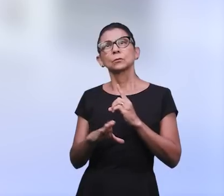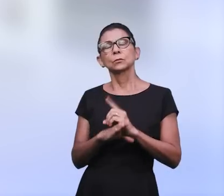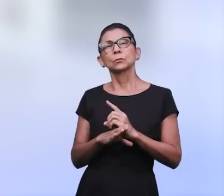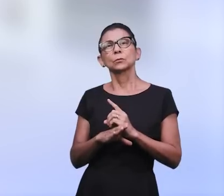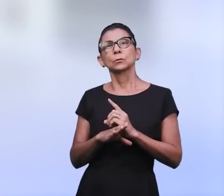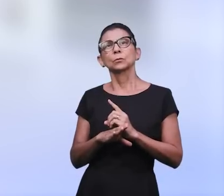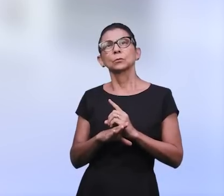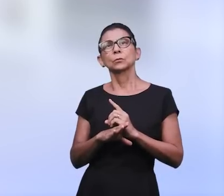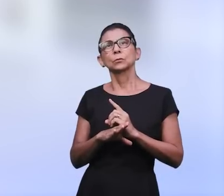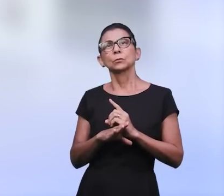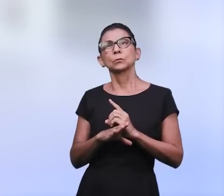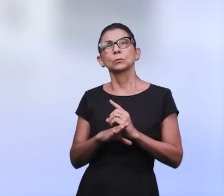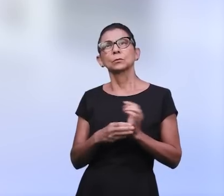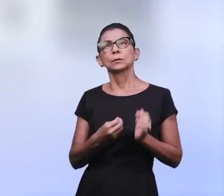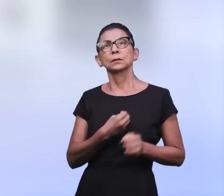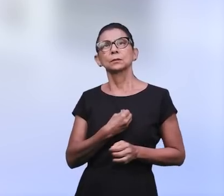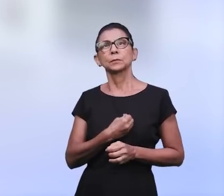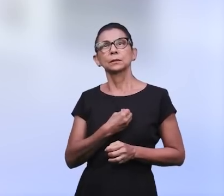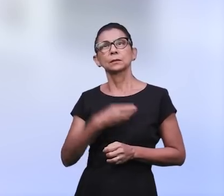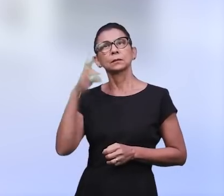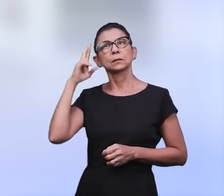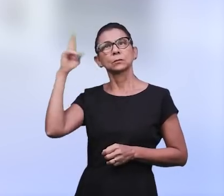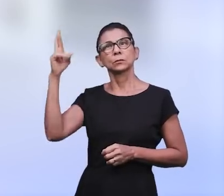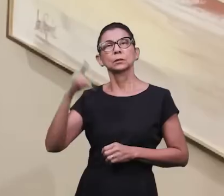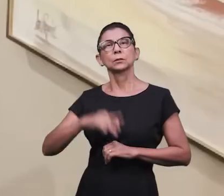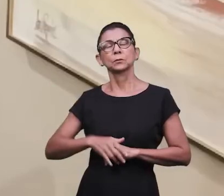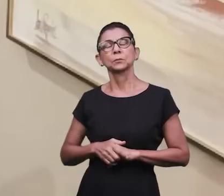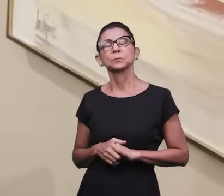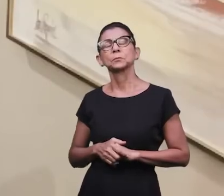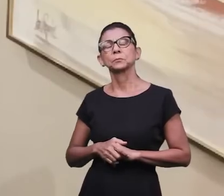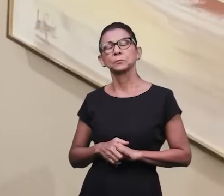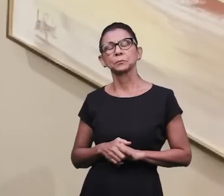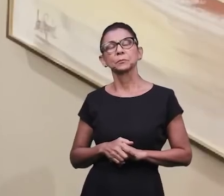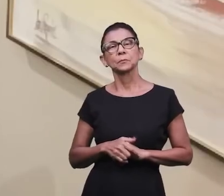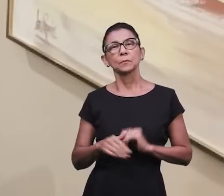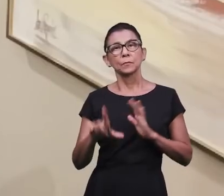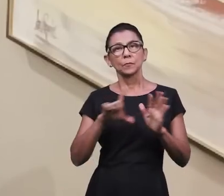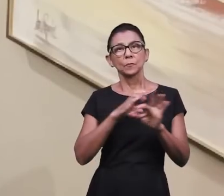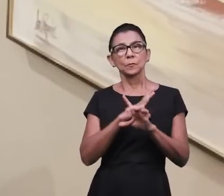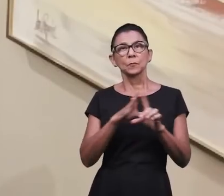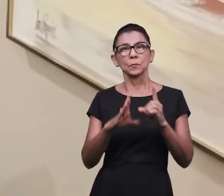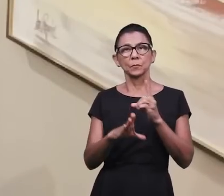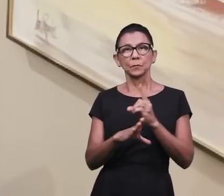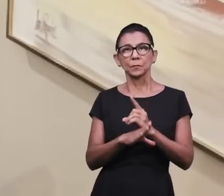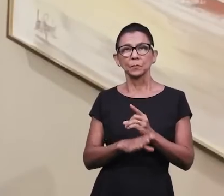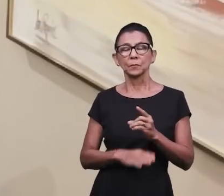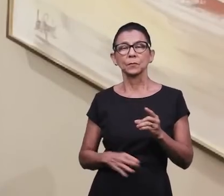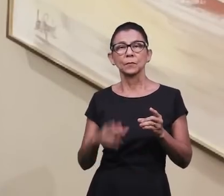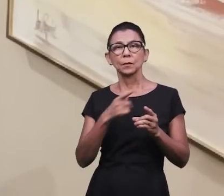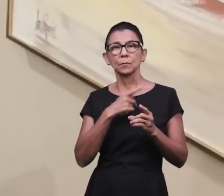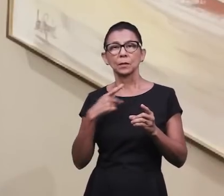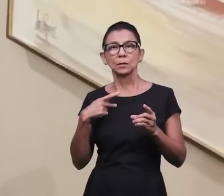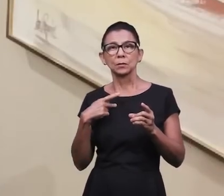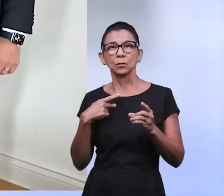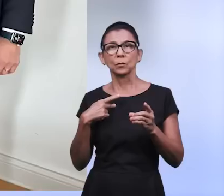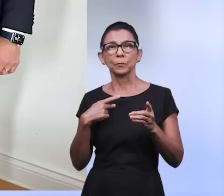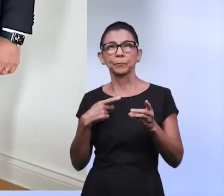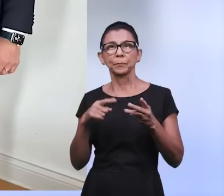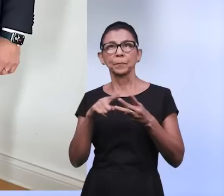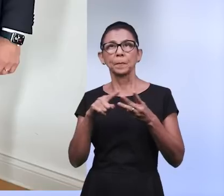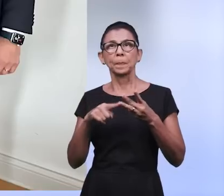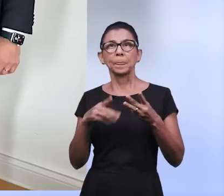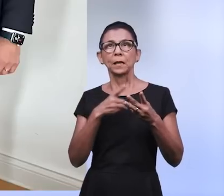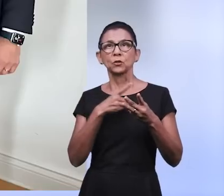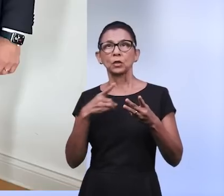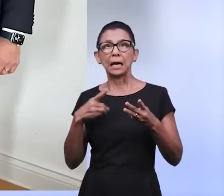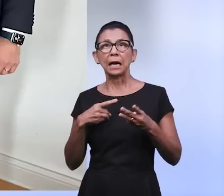because I felt His presence here with us tonight. Peace of the Lord to all. Antes do culto, o pastor Renato Rotti e dois diáconos da igreja de Ottawa fizeram uma